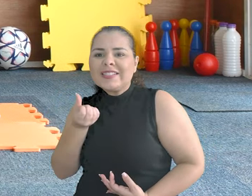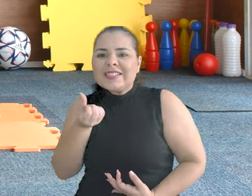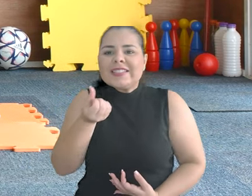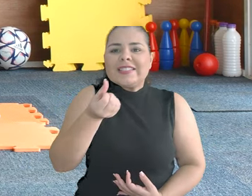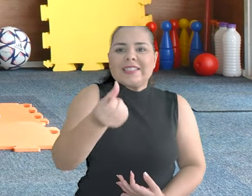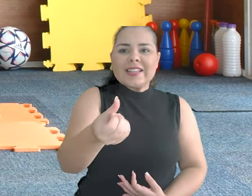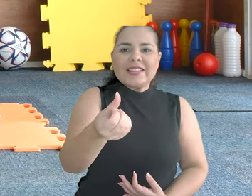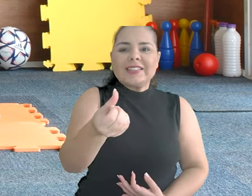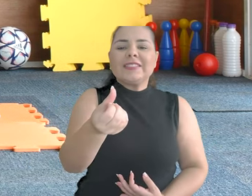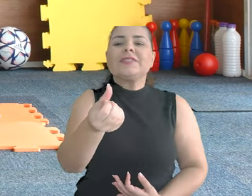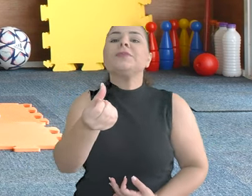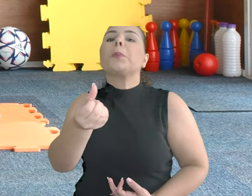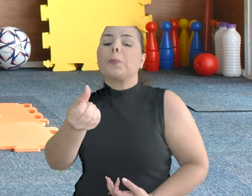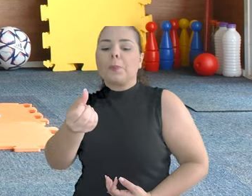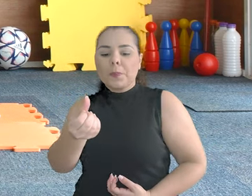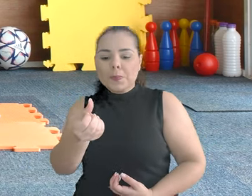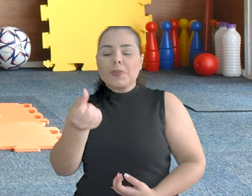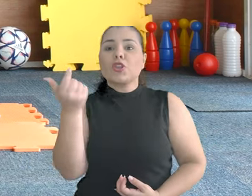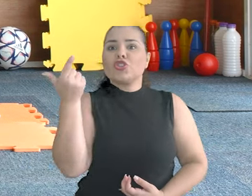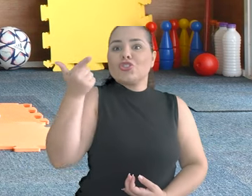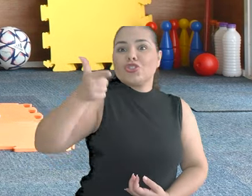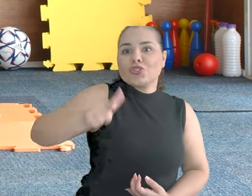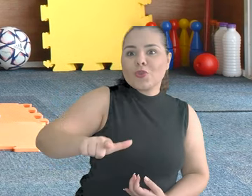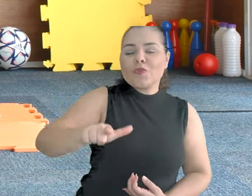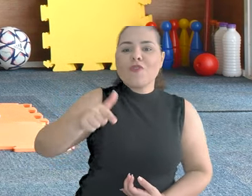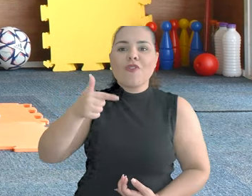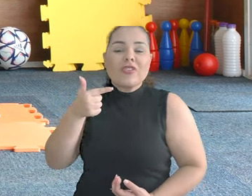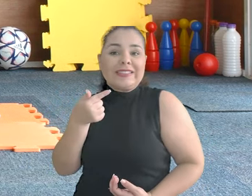voltou e